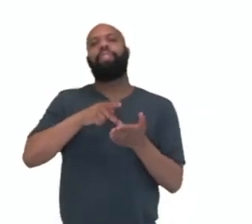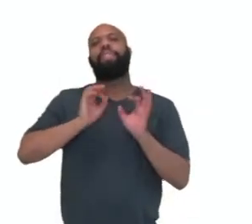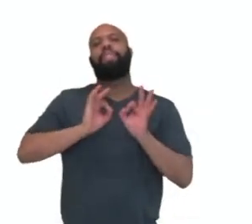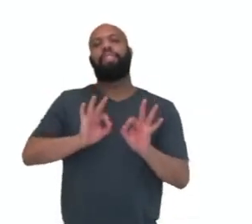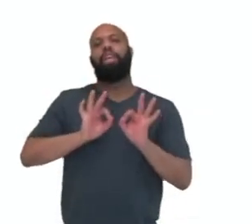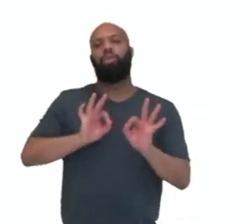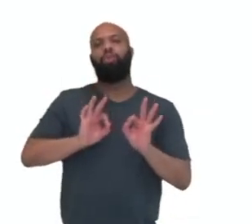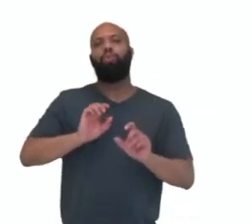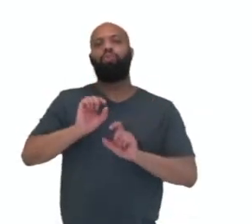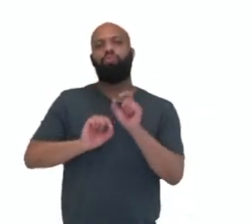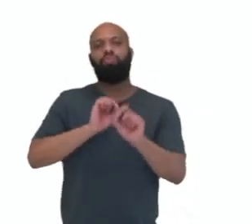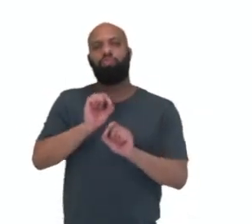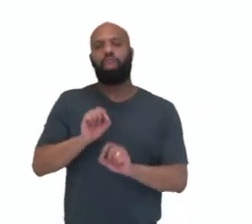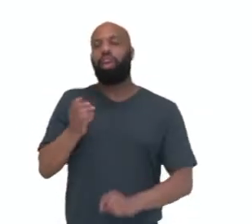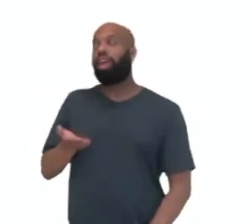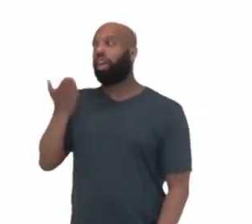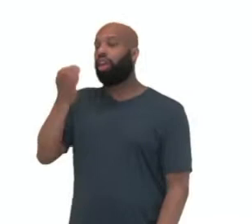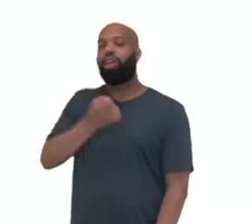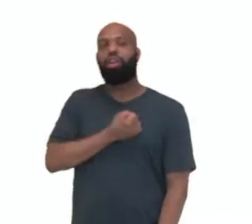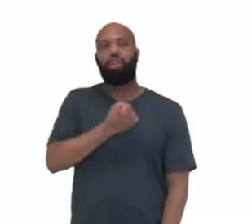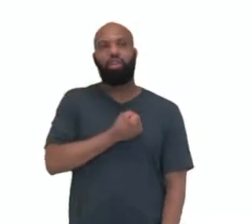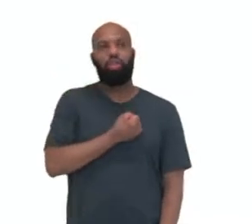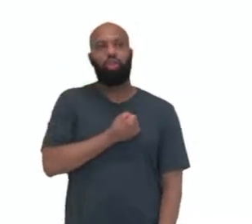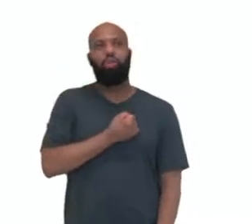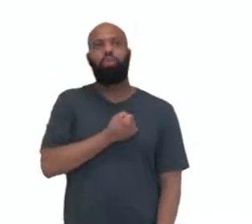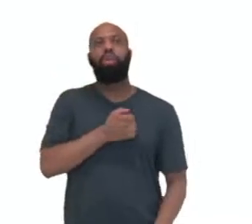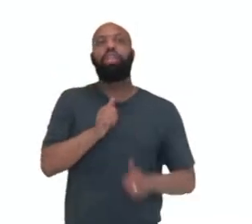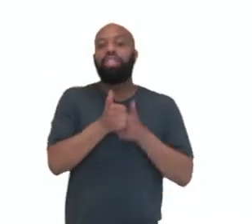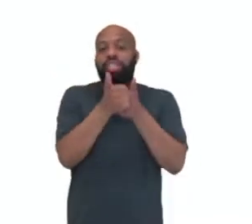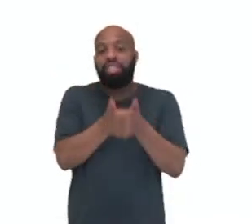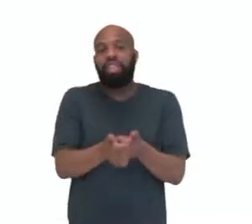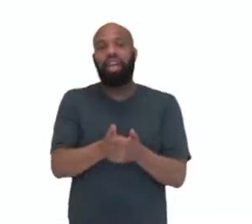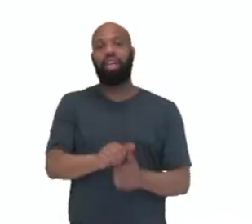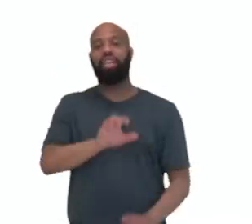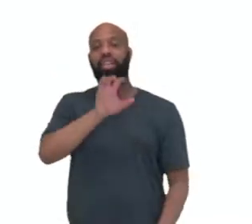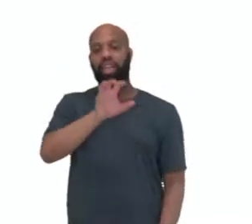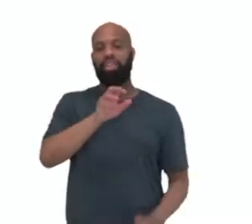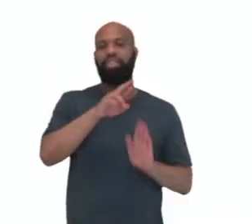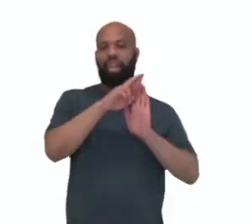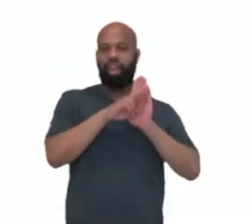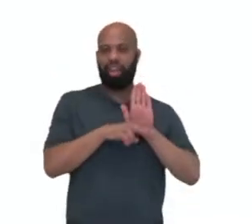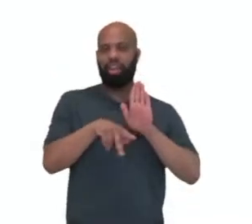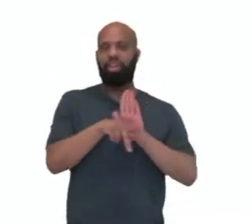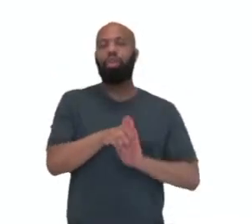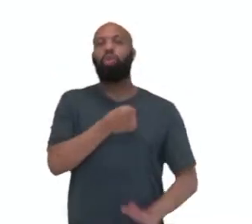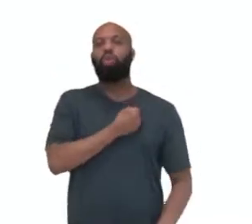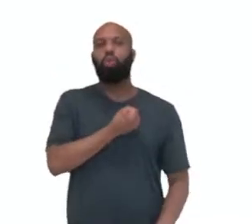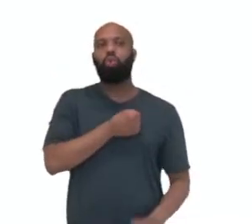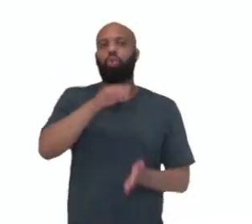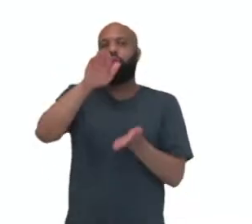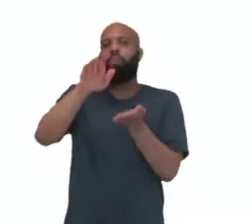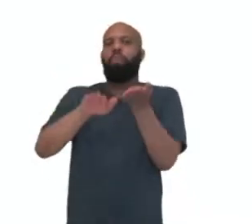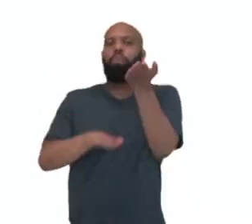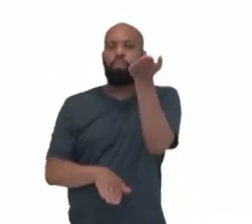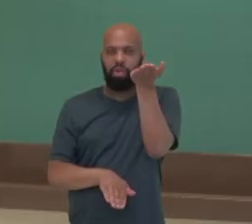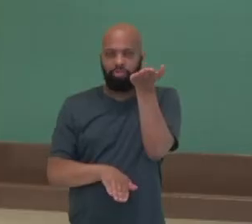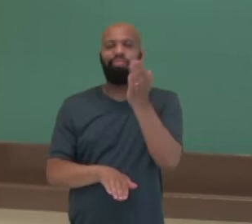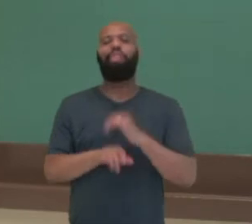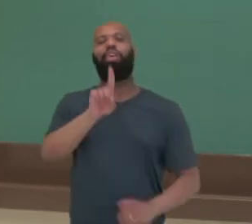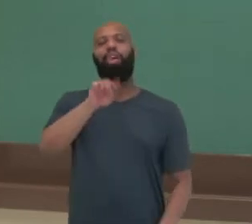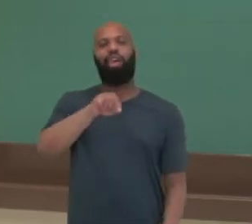Significa que esses valores, 7, 2 e 35, eles são